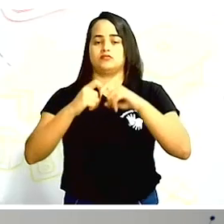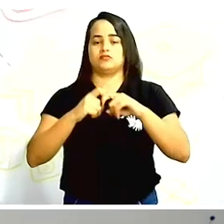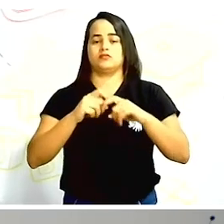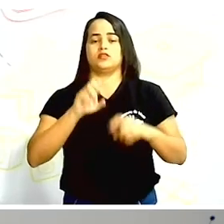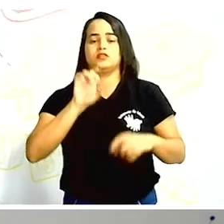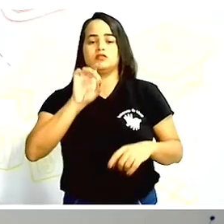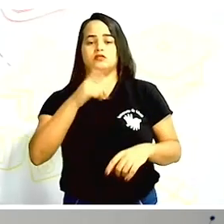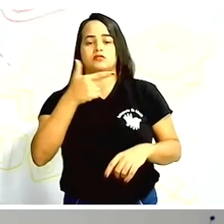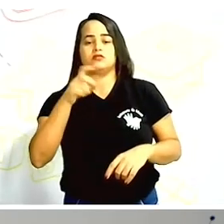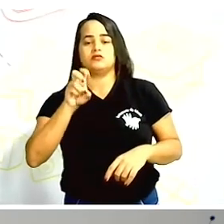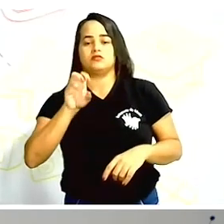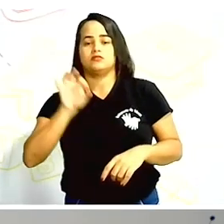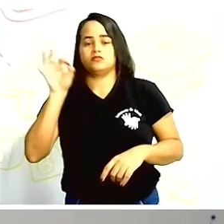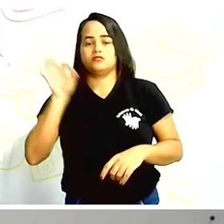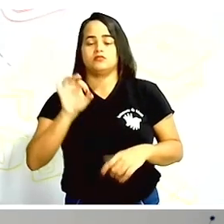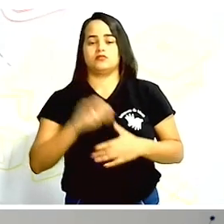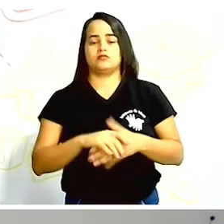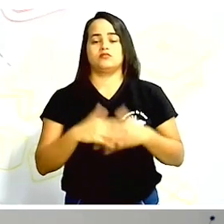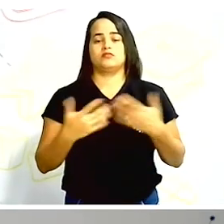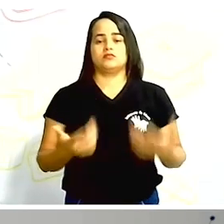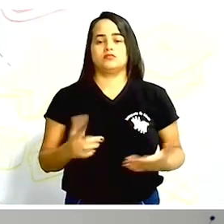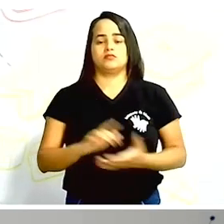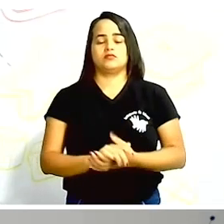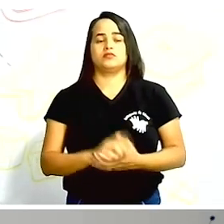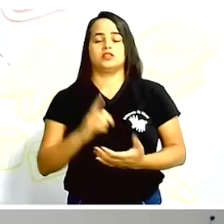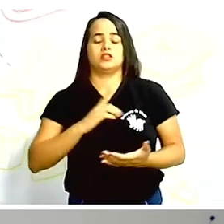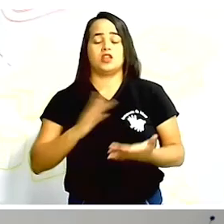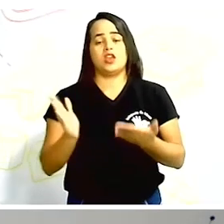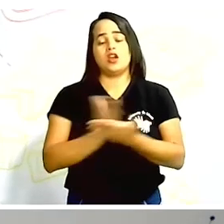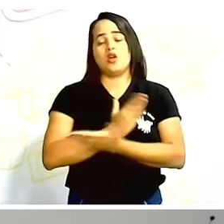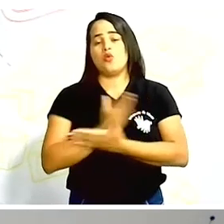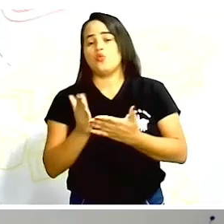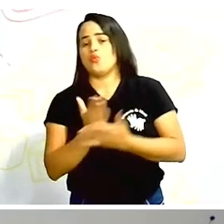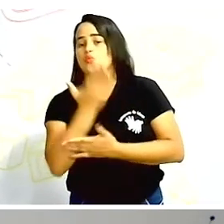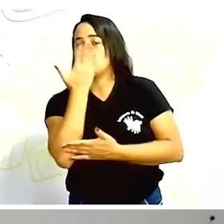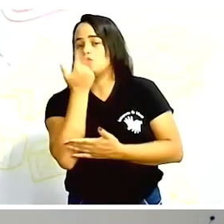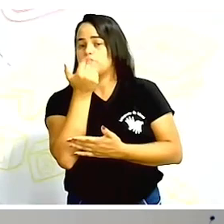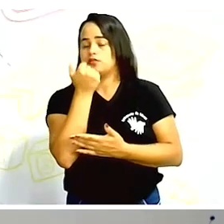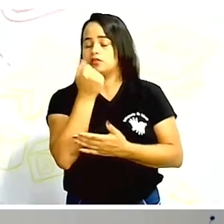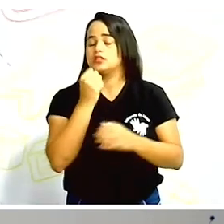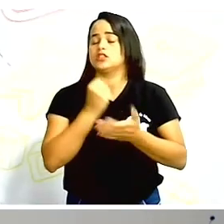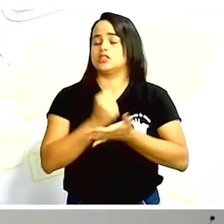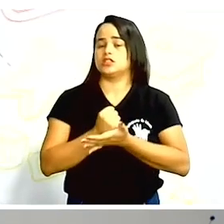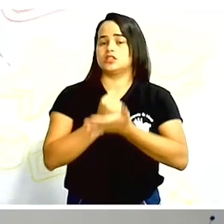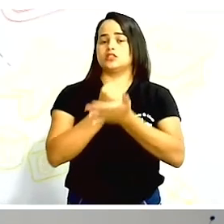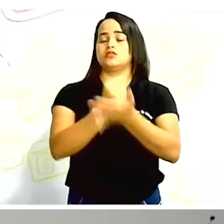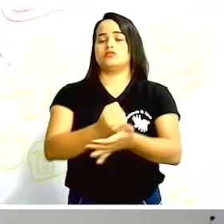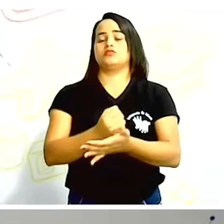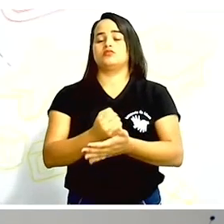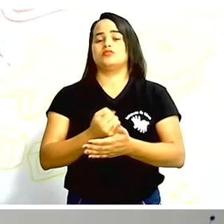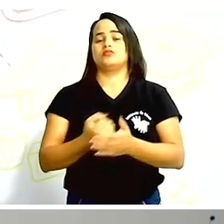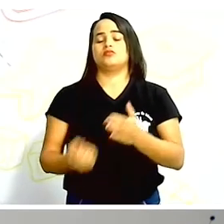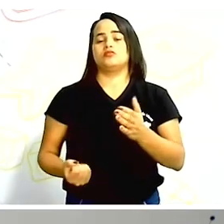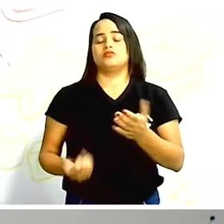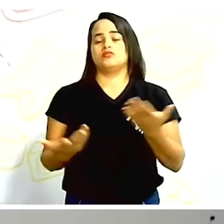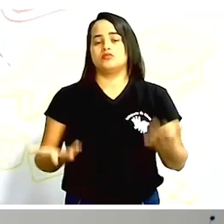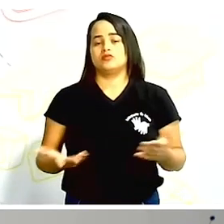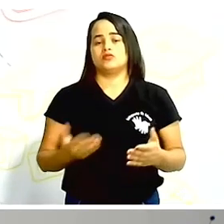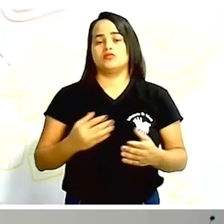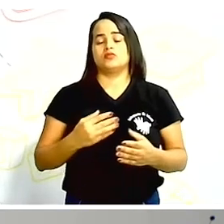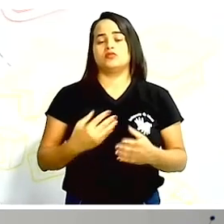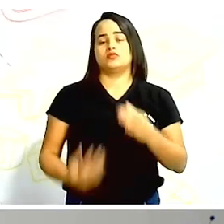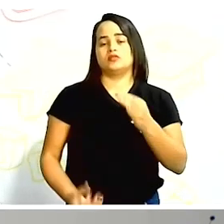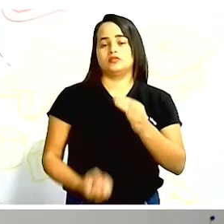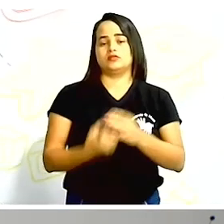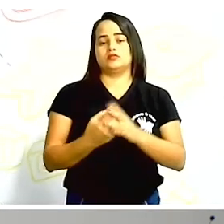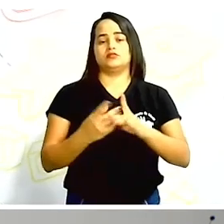dela. Bem, aqui tem alguns alimentos que vão ajudar na produção da testosterona, certo? Nessa imagem a gente vai ver